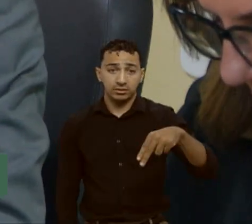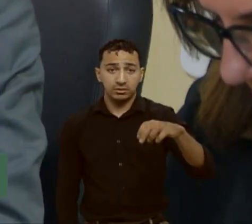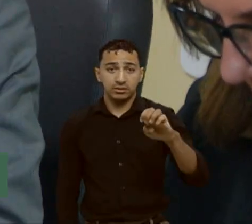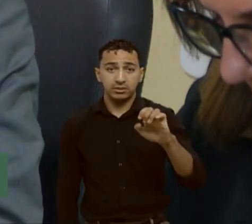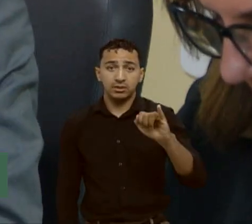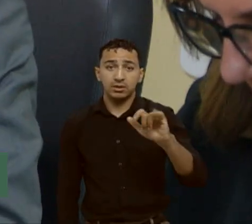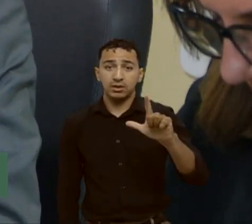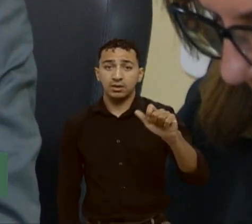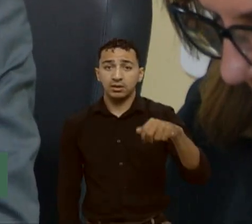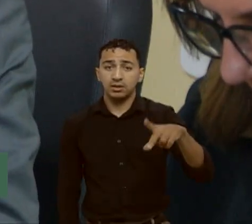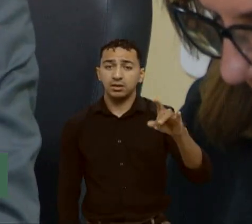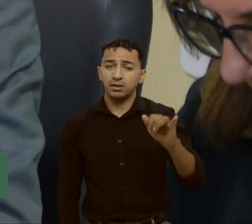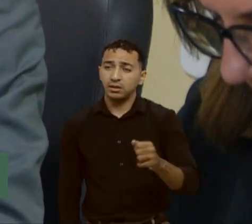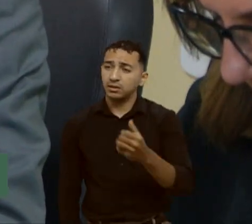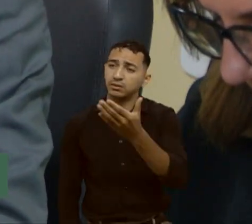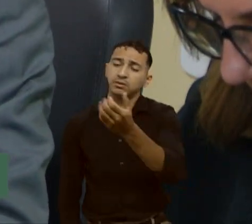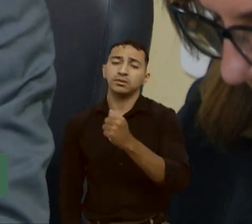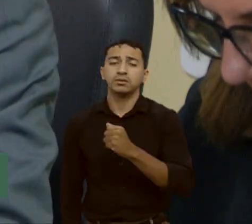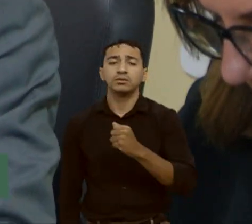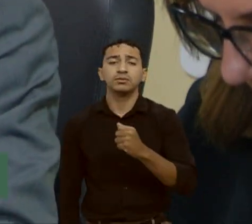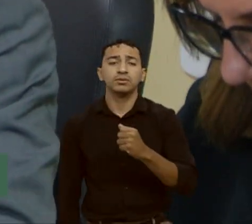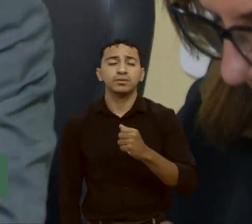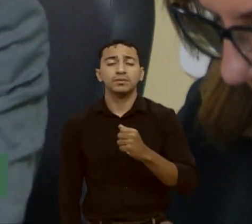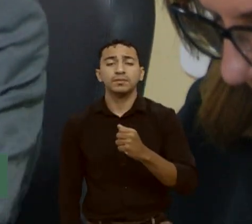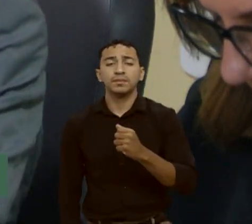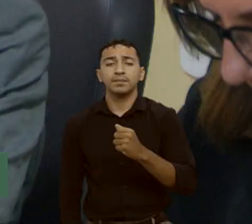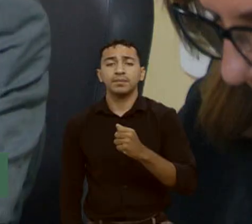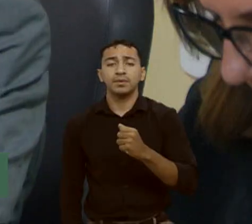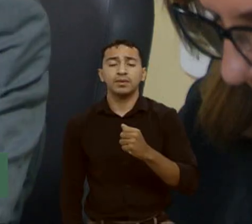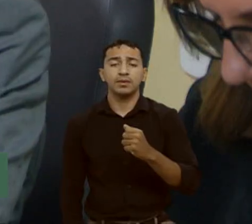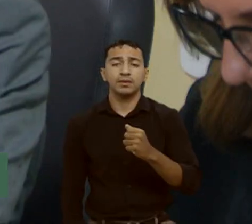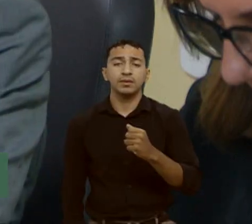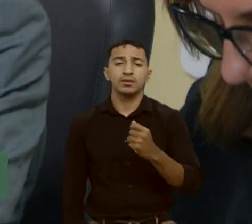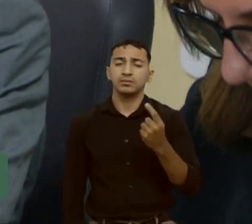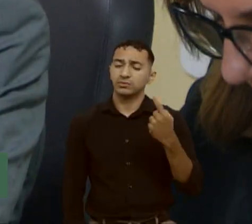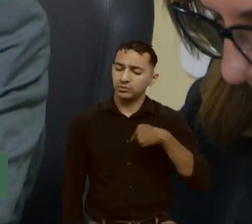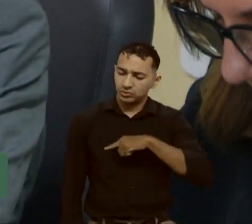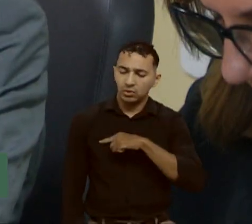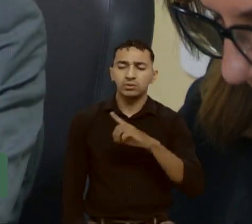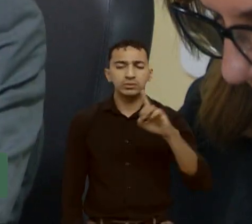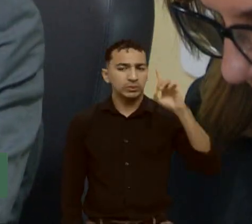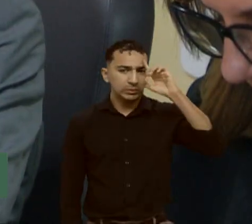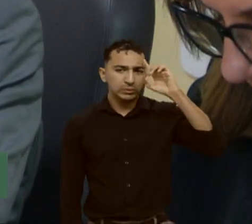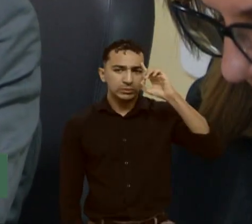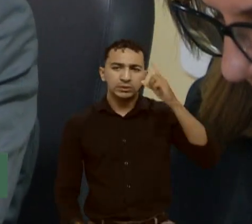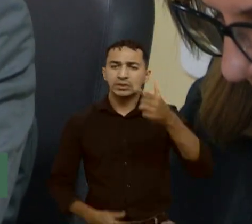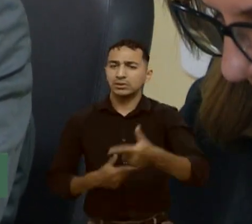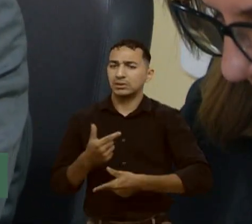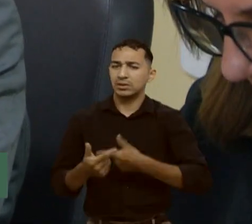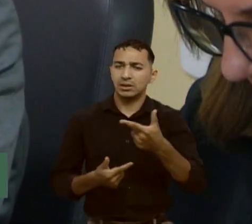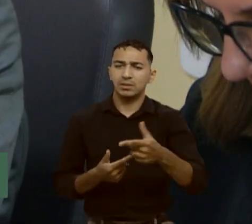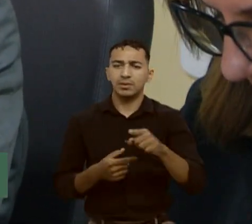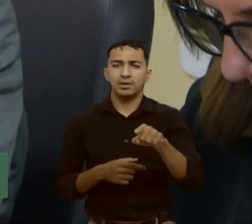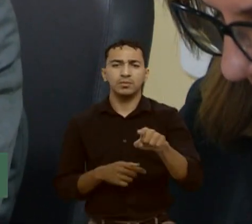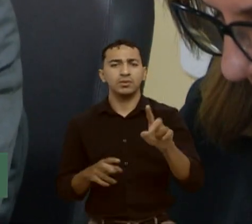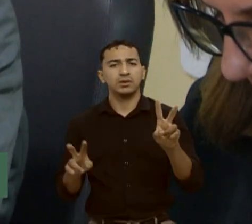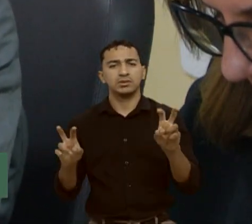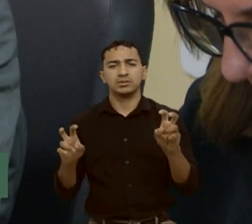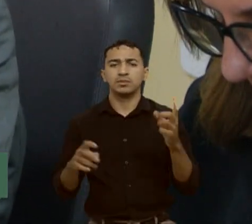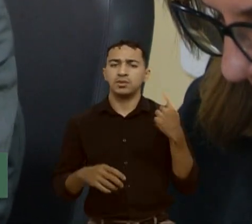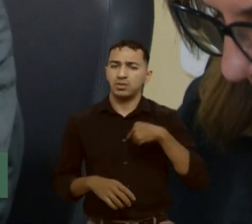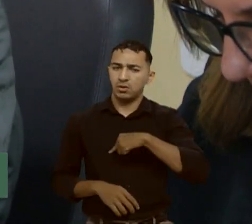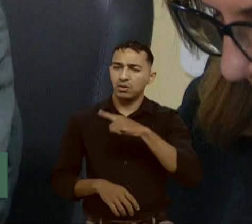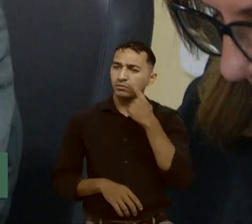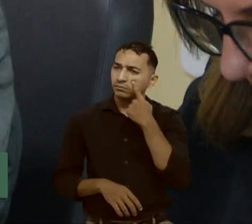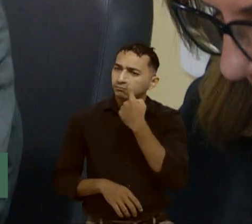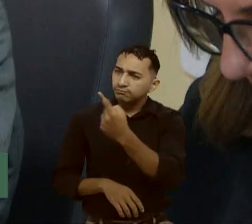defesa do consumidor, a gente que trabalha todo dia com isso, todo dia a gente se depara com consumidores que, de